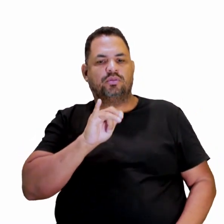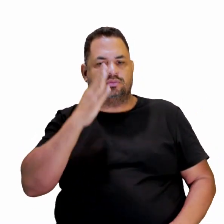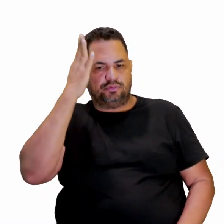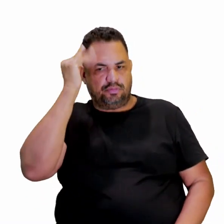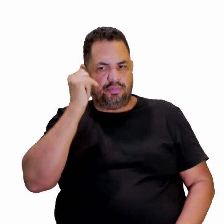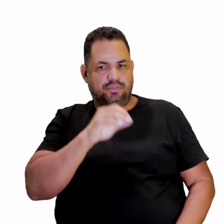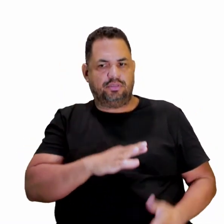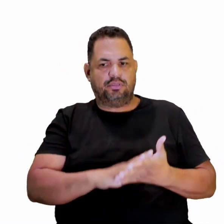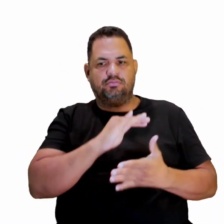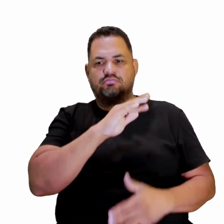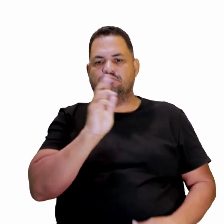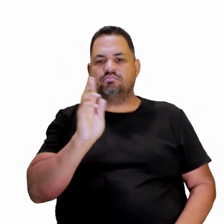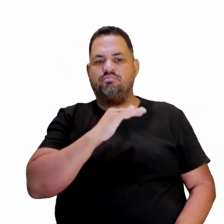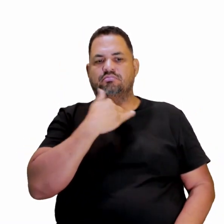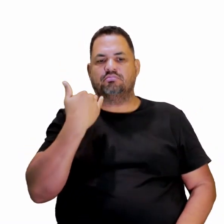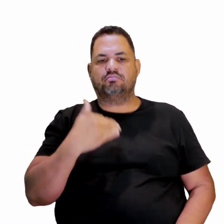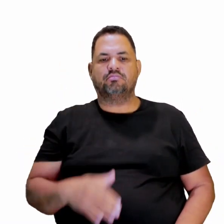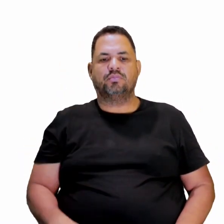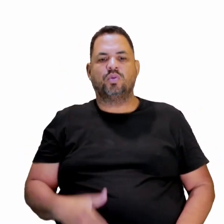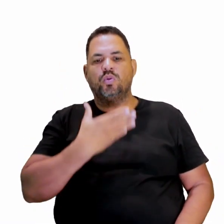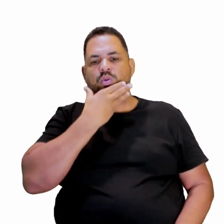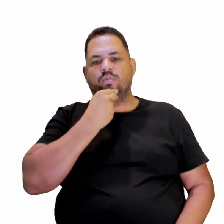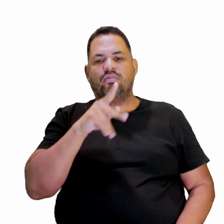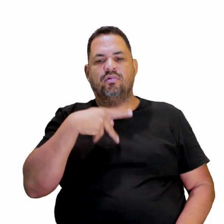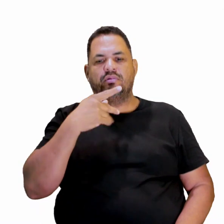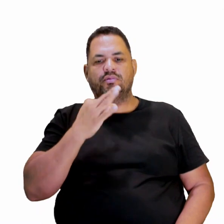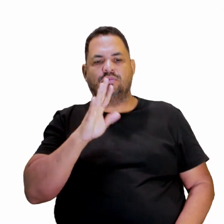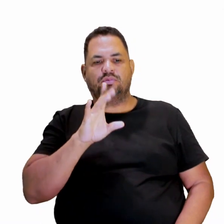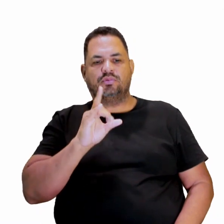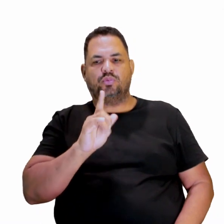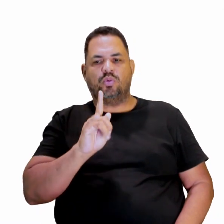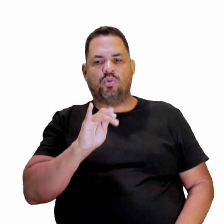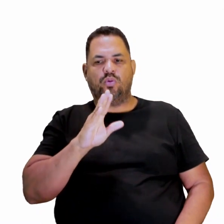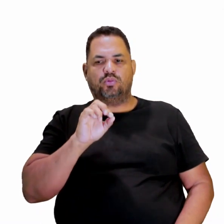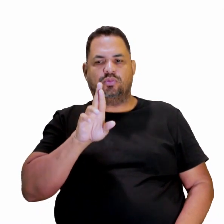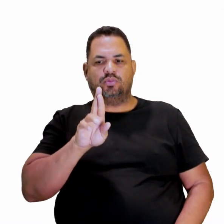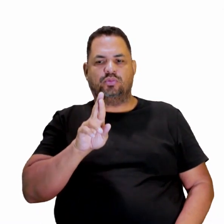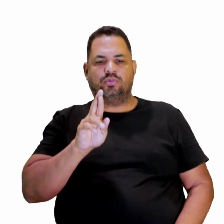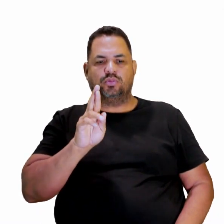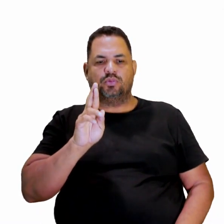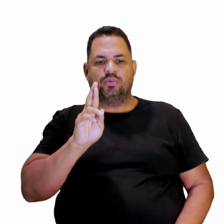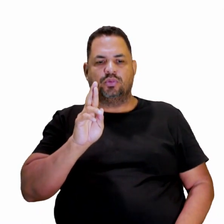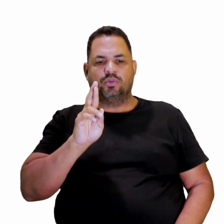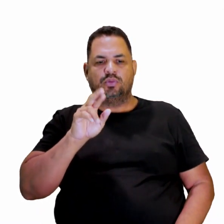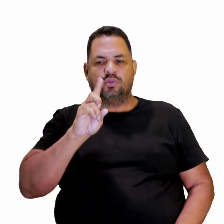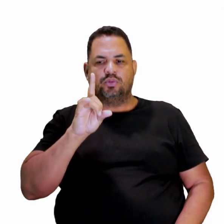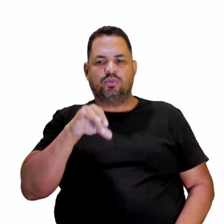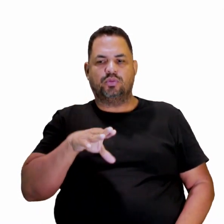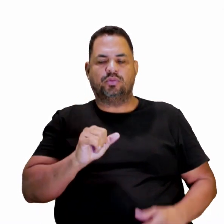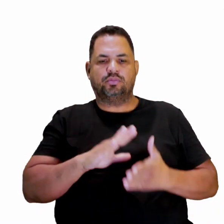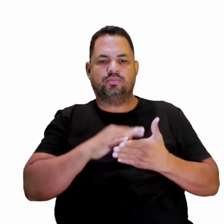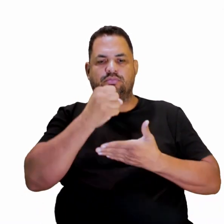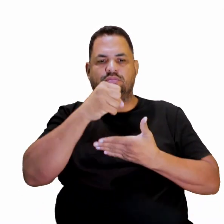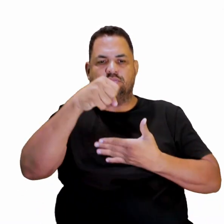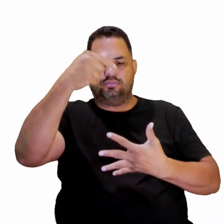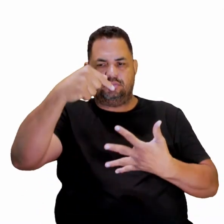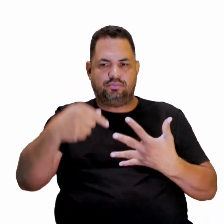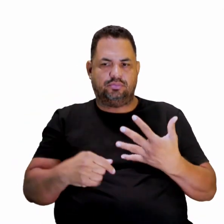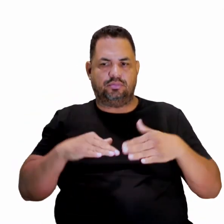disse que conhecia o tio Gordon. E aí, de acordo com todas essas